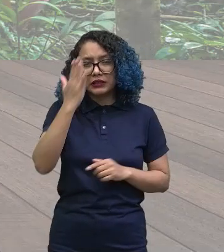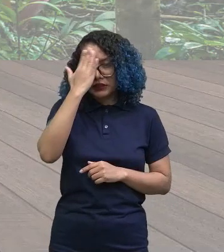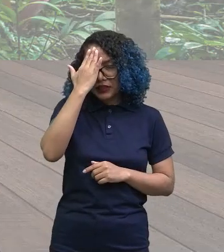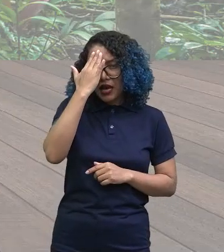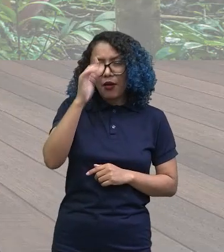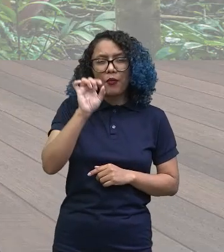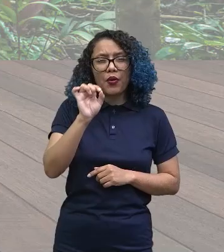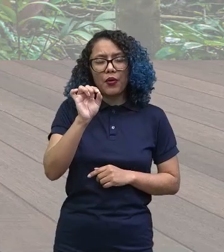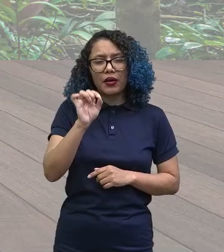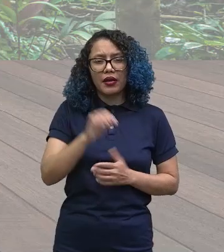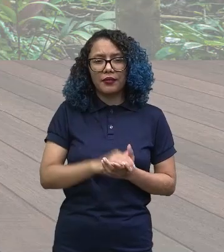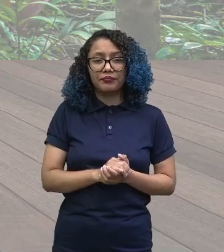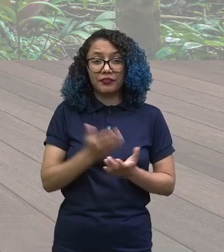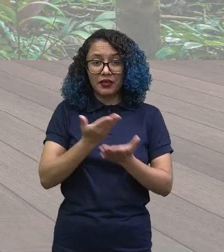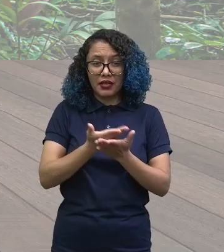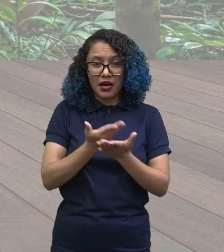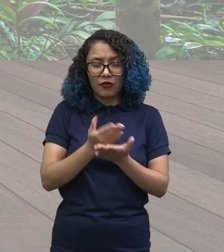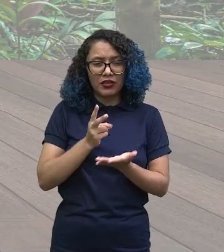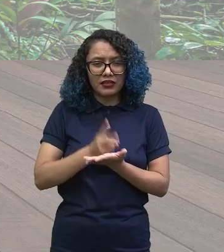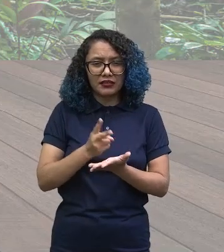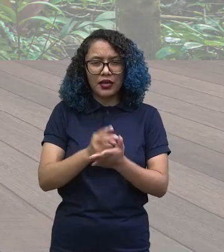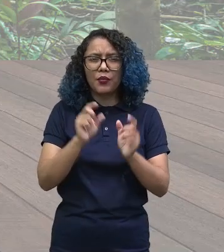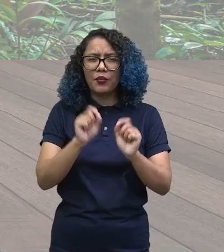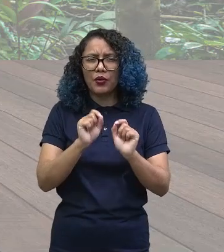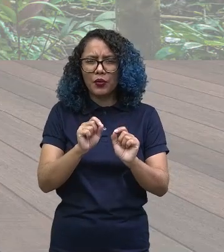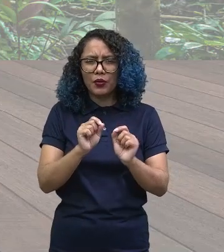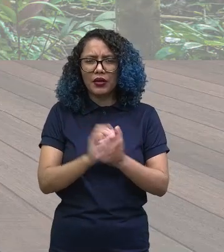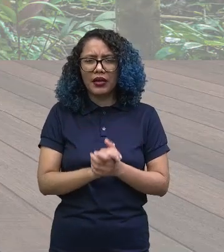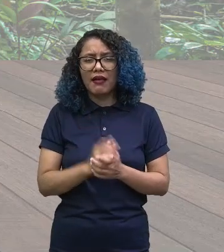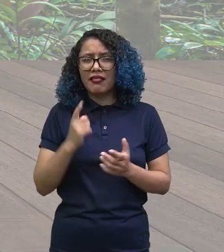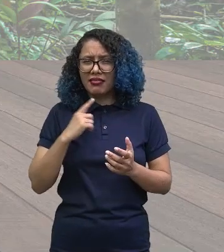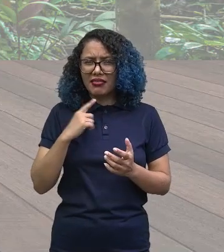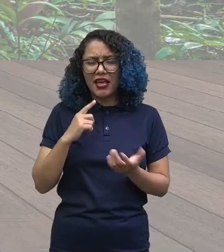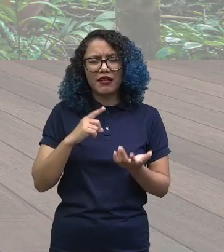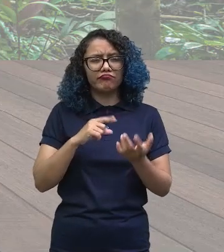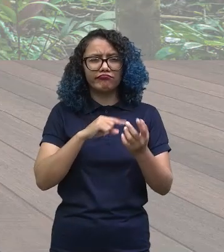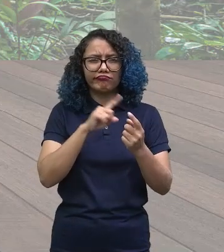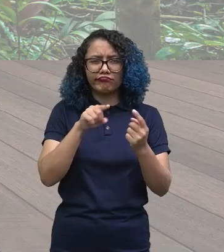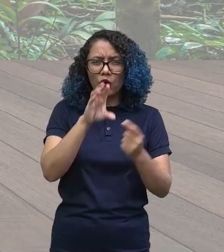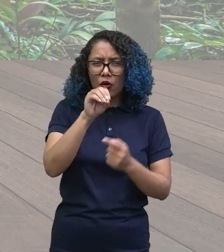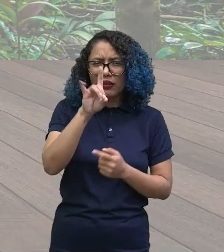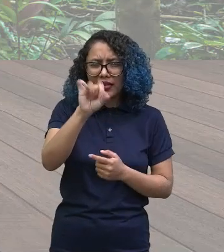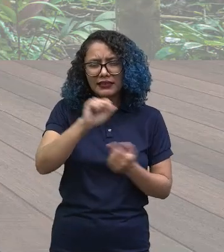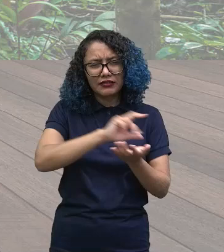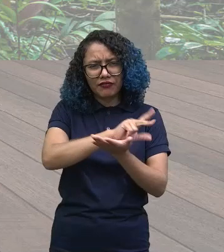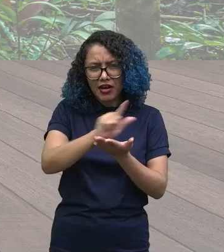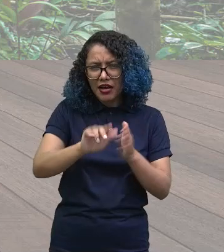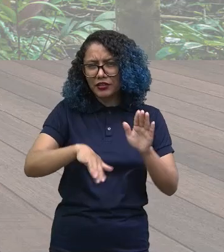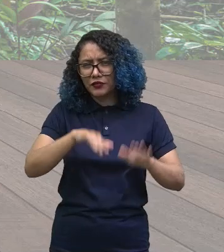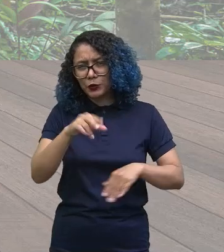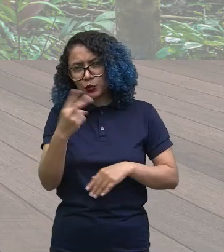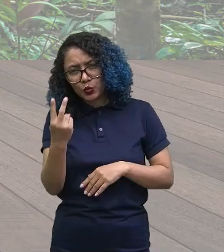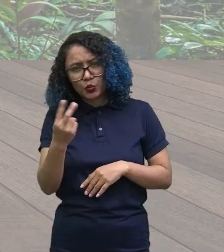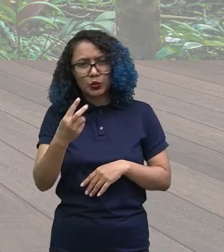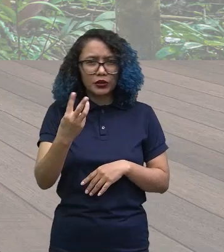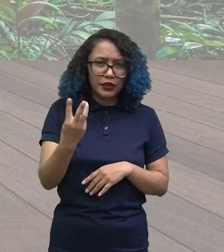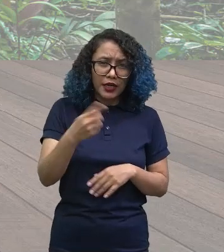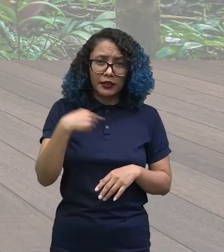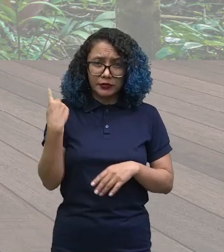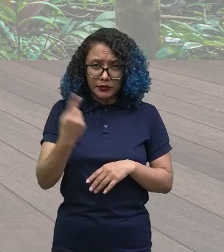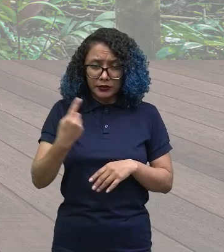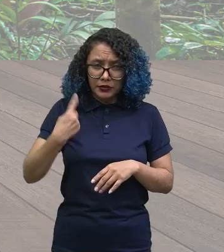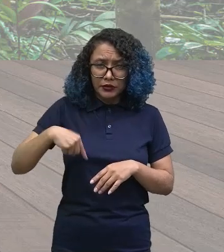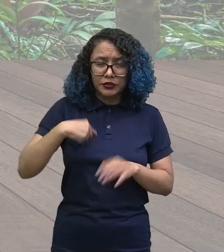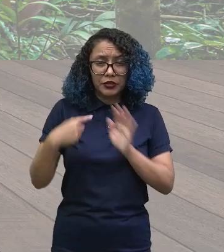verdade, as aulas, elas sempre são uma combinação aí de ODS, sempre 2 ou 3, e aí a gente vai